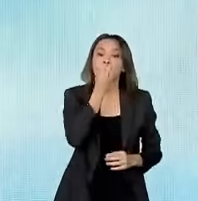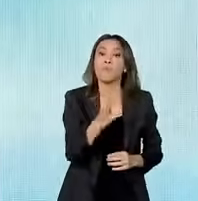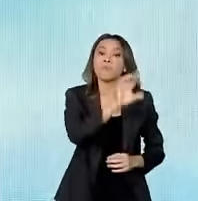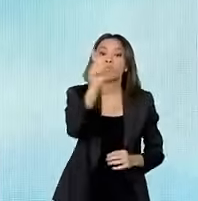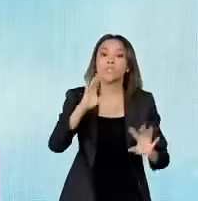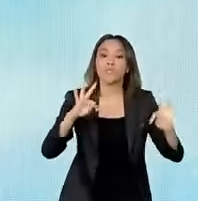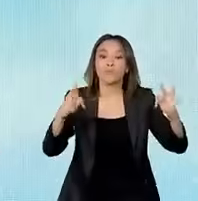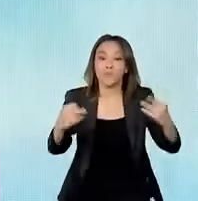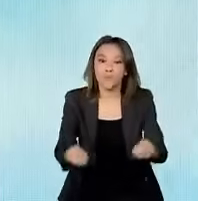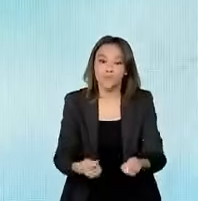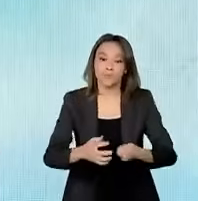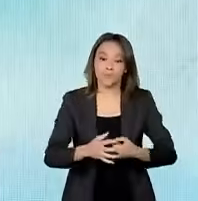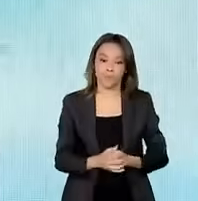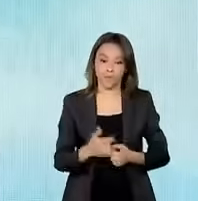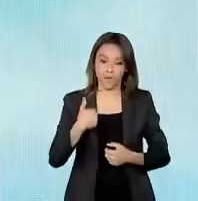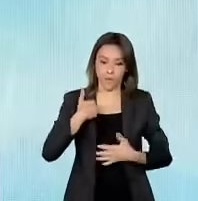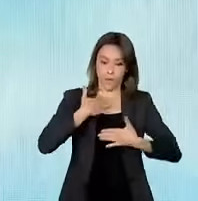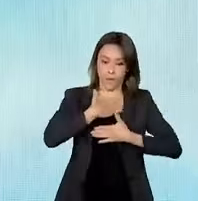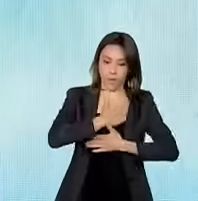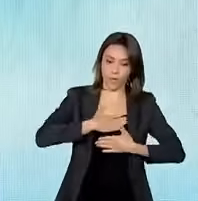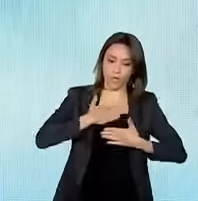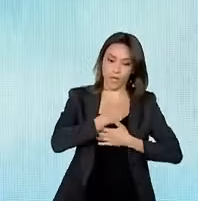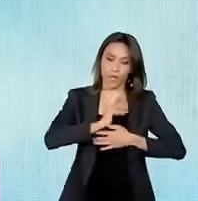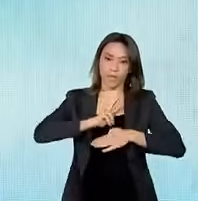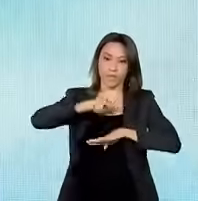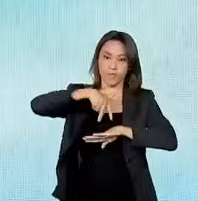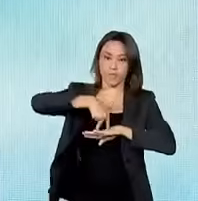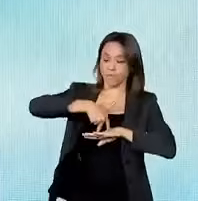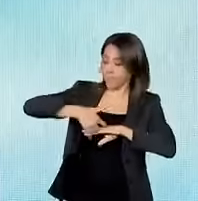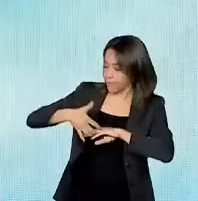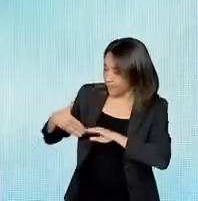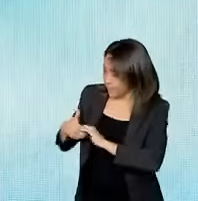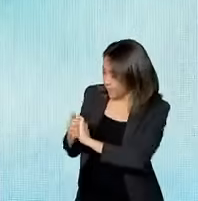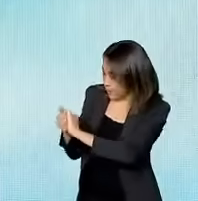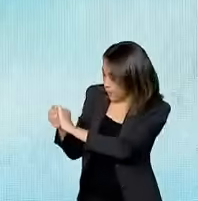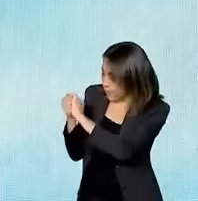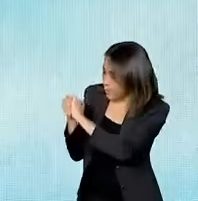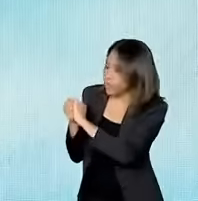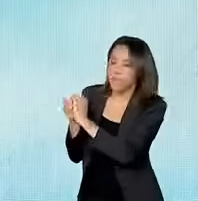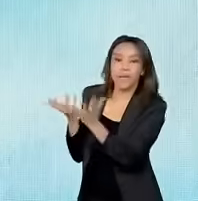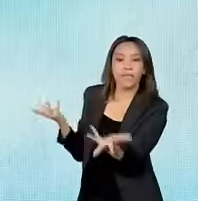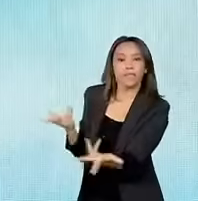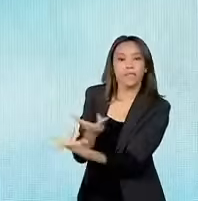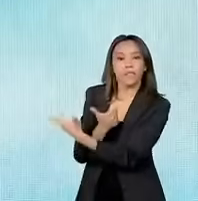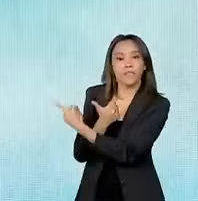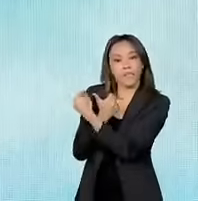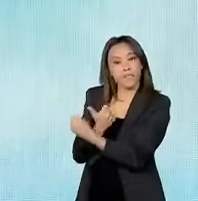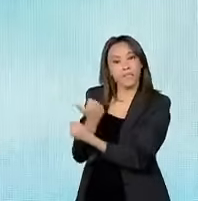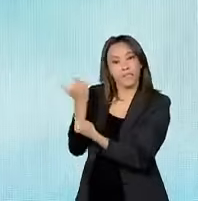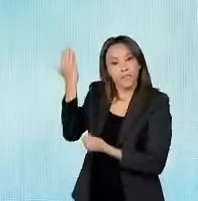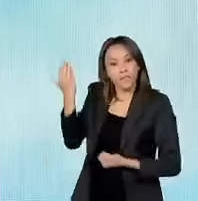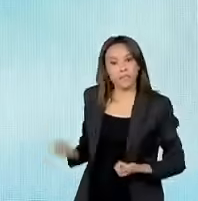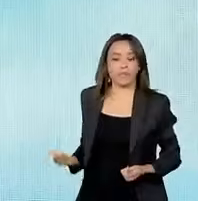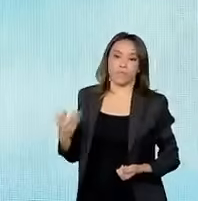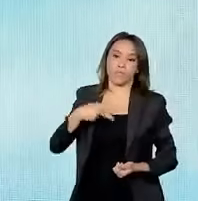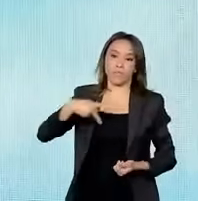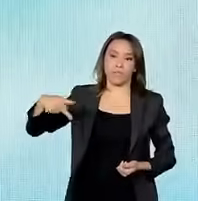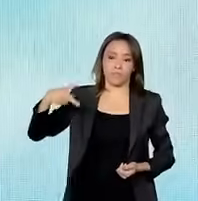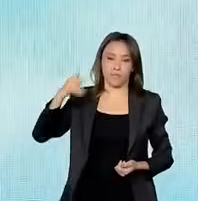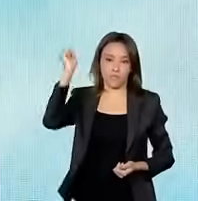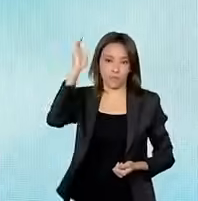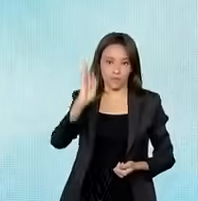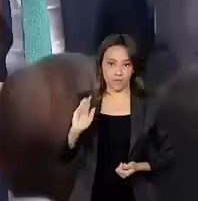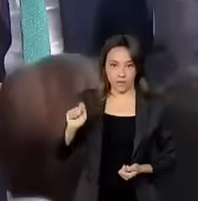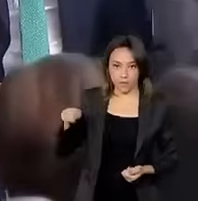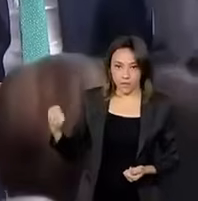Eu gostaria aqui de cumprimentar o excelentíssimo senhor presidente da República, Luiz Inácio Lula da